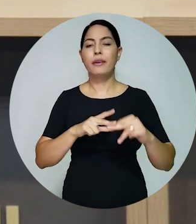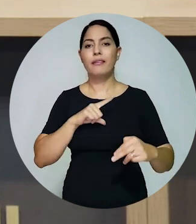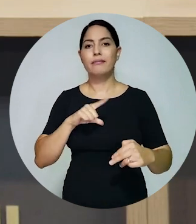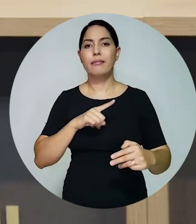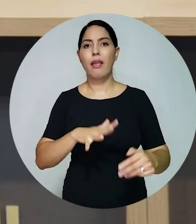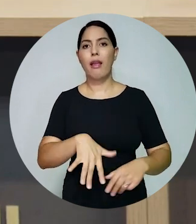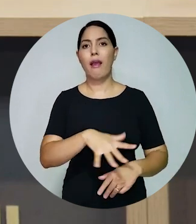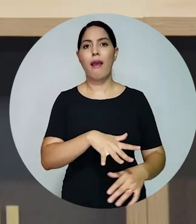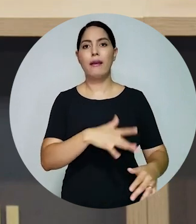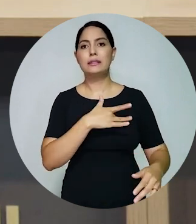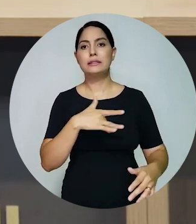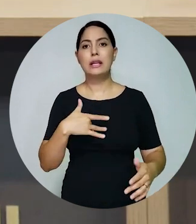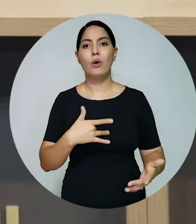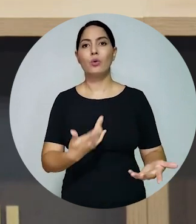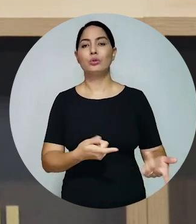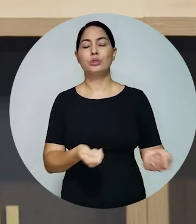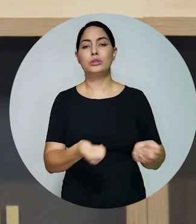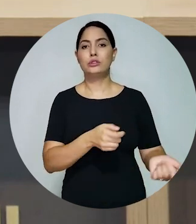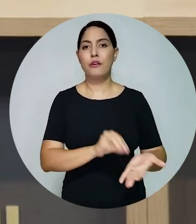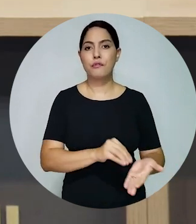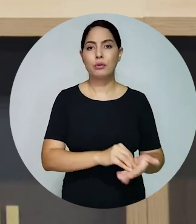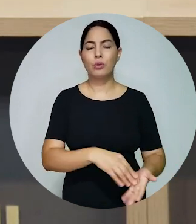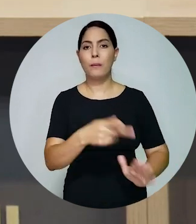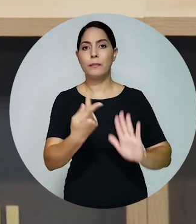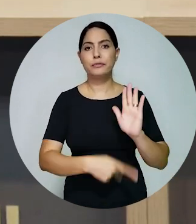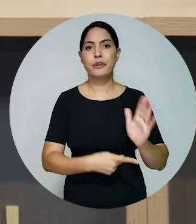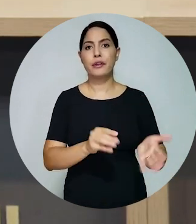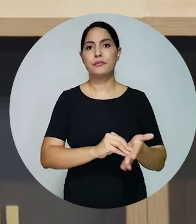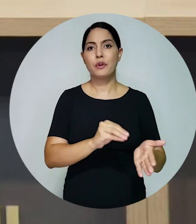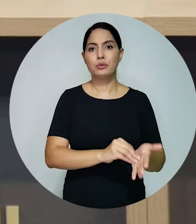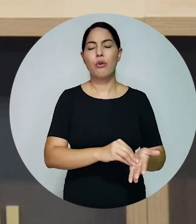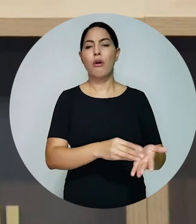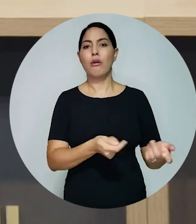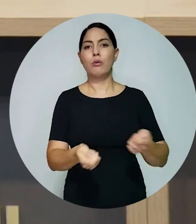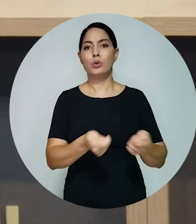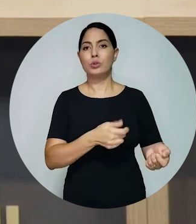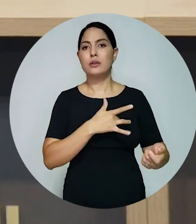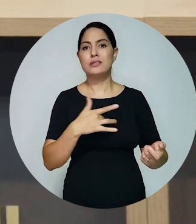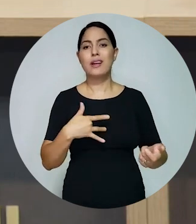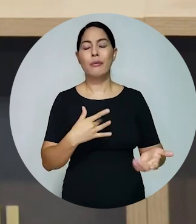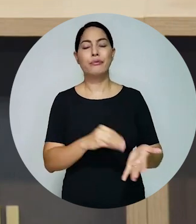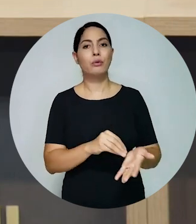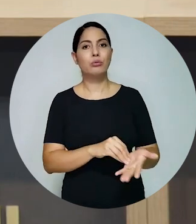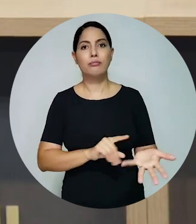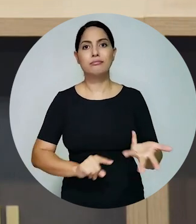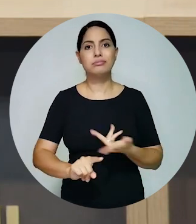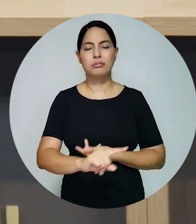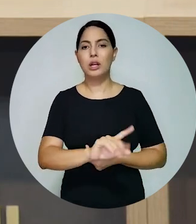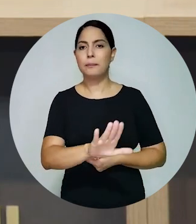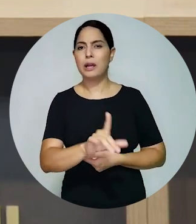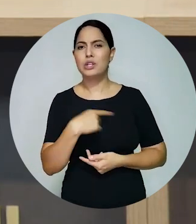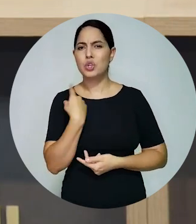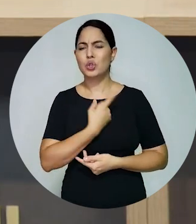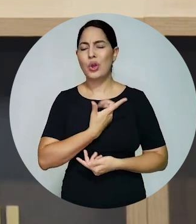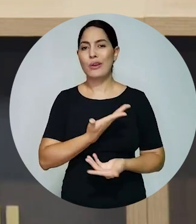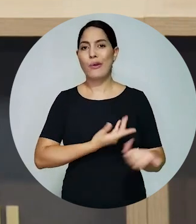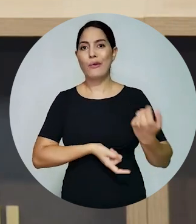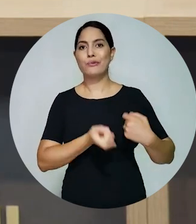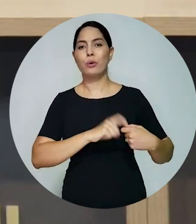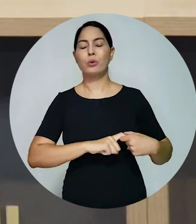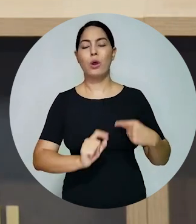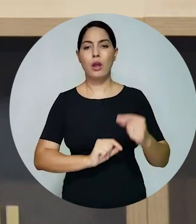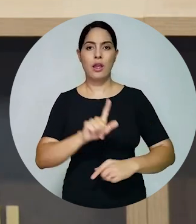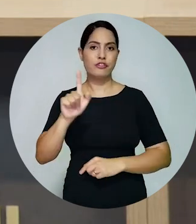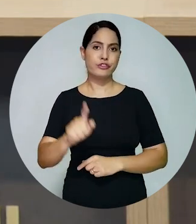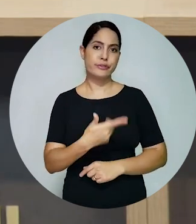que faltou controle de saúde, faltou administração, faltou projeto, e hoje retomamos as grandes dificuldades que tínhamos na